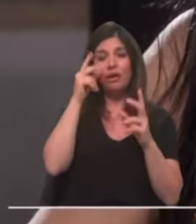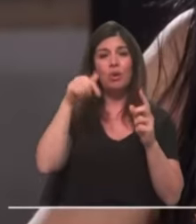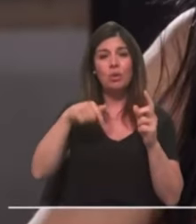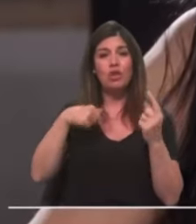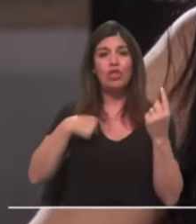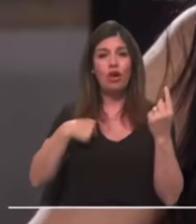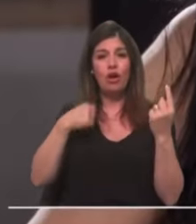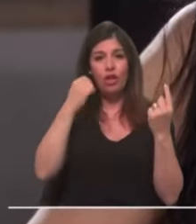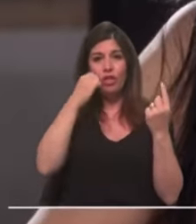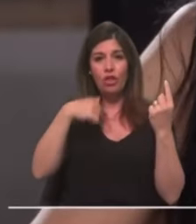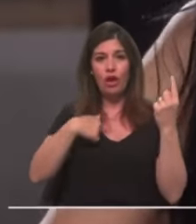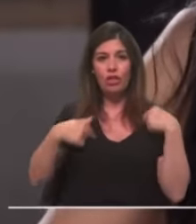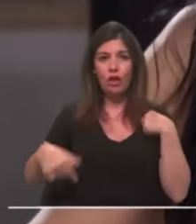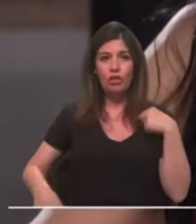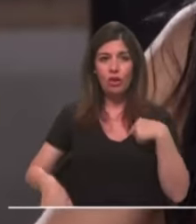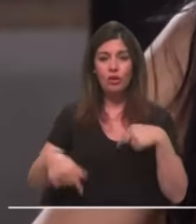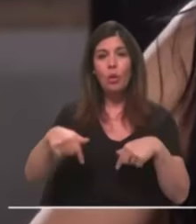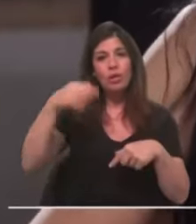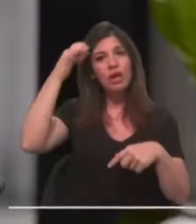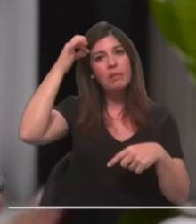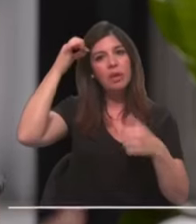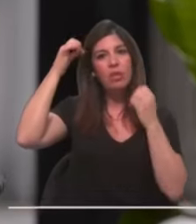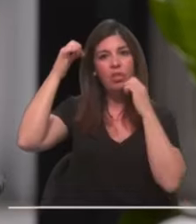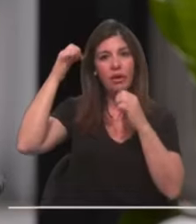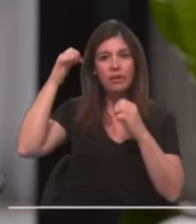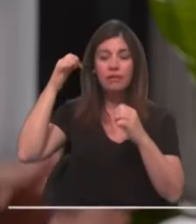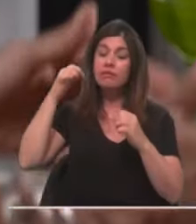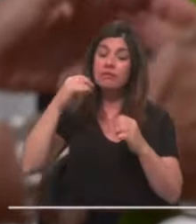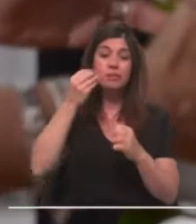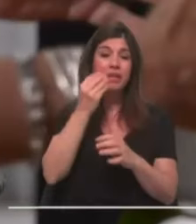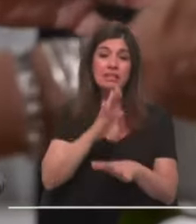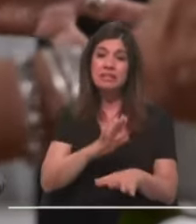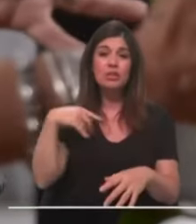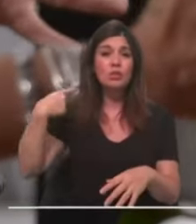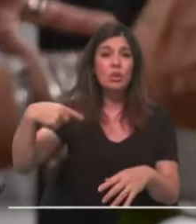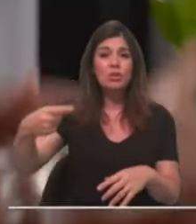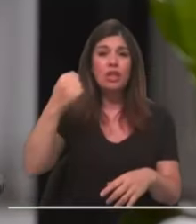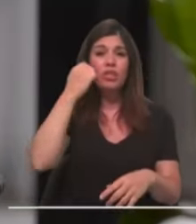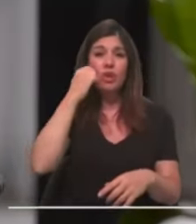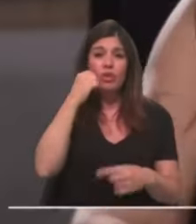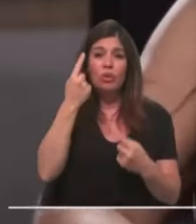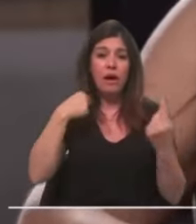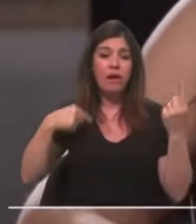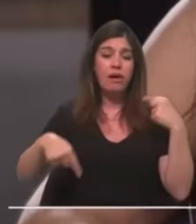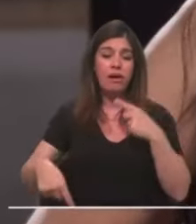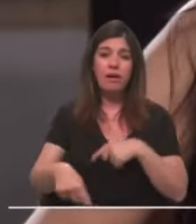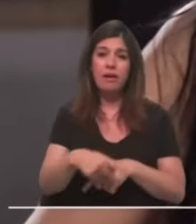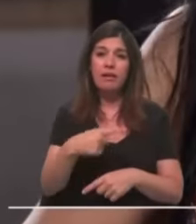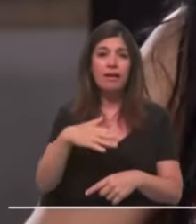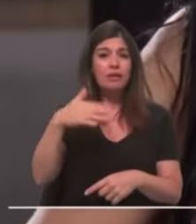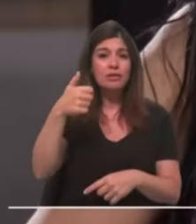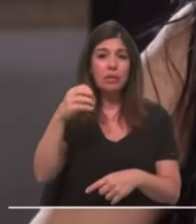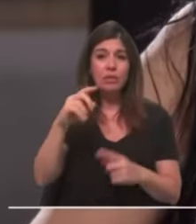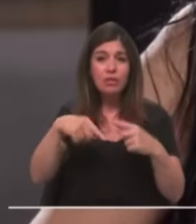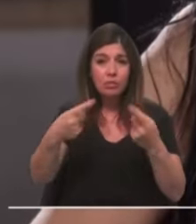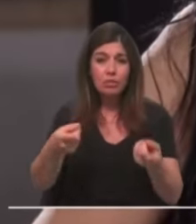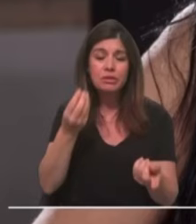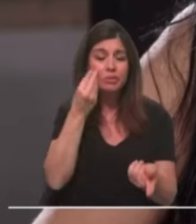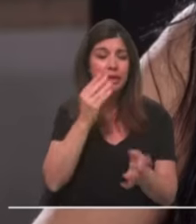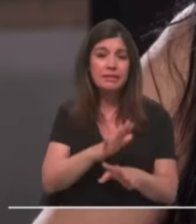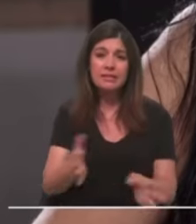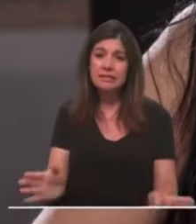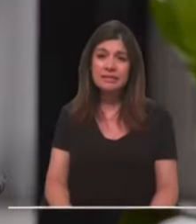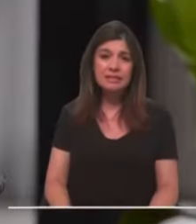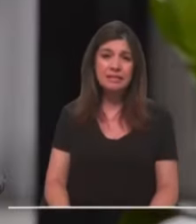isso. Sim, agora quero andar, quero ir à casa de banho. Levo meia hora para lá chegar. A velhice dói. Mas ela está